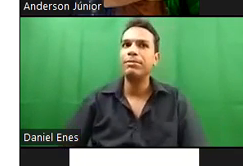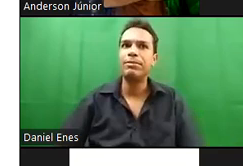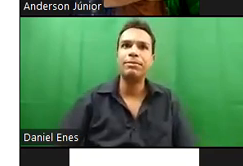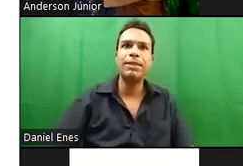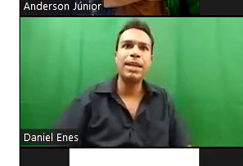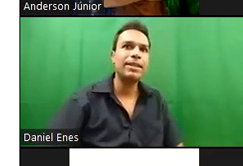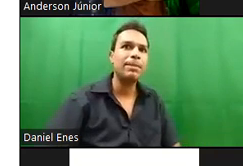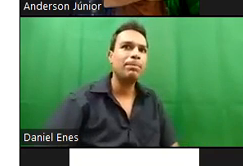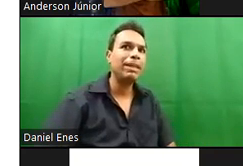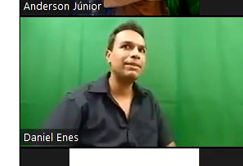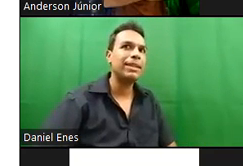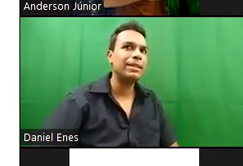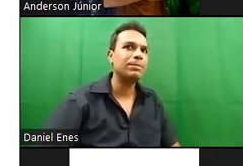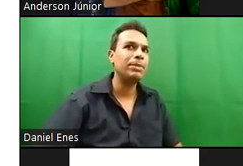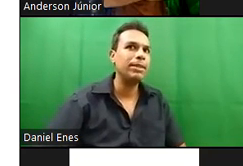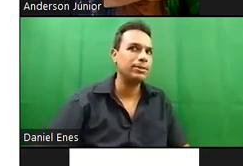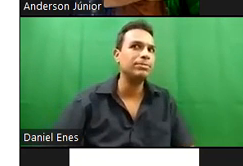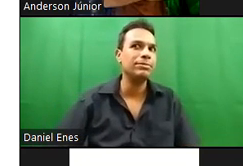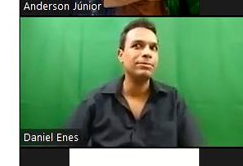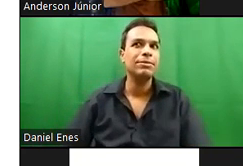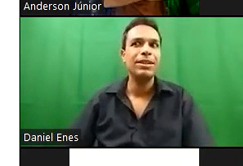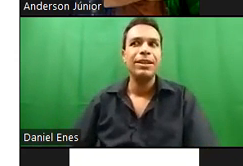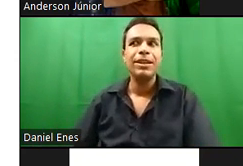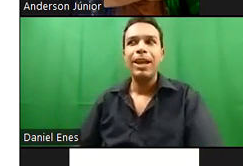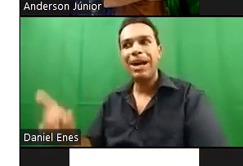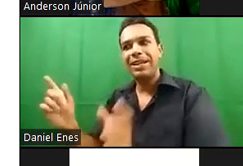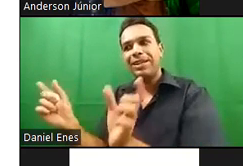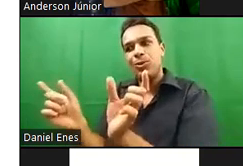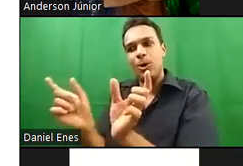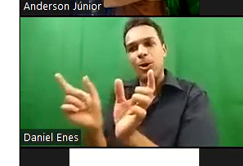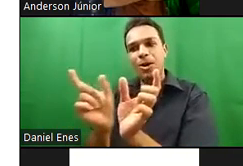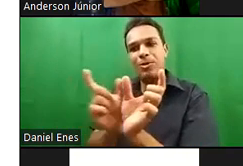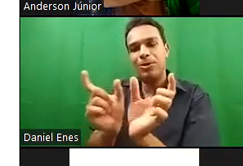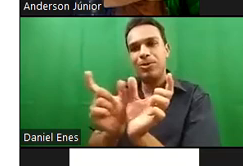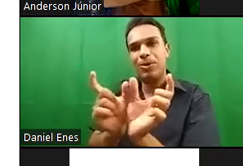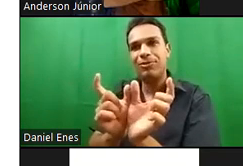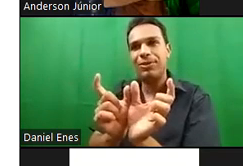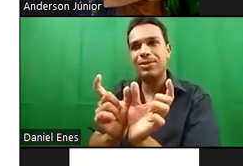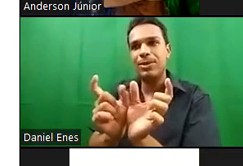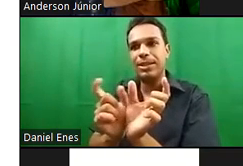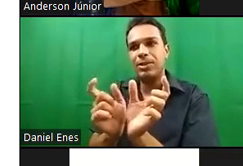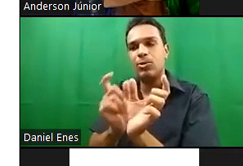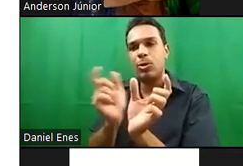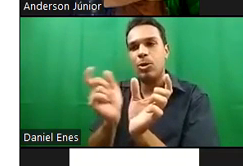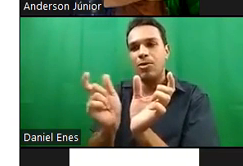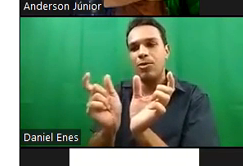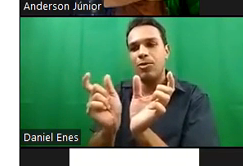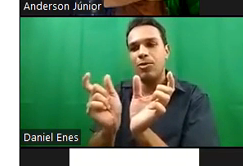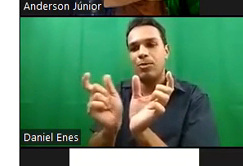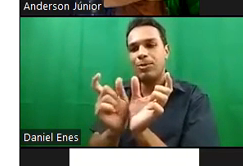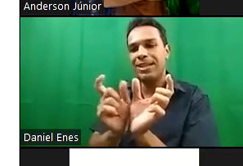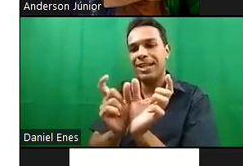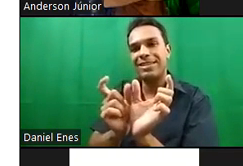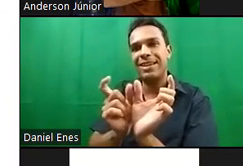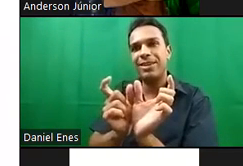tricampeão, tetra, pentacampeão. Reparem que eu coloco um afixo ali, eu coloco